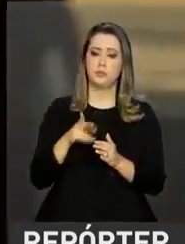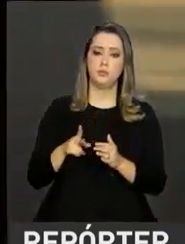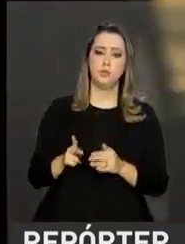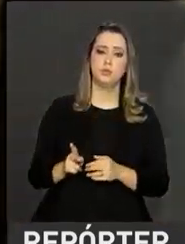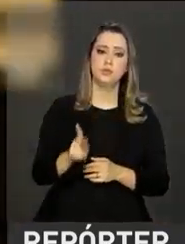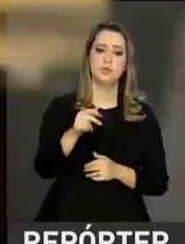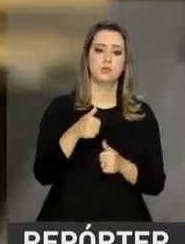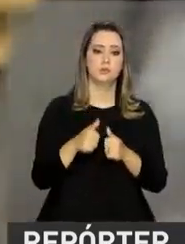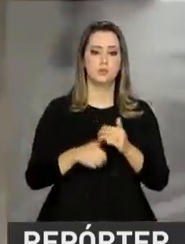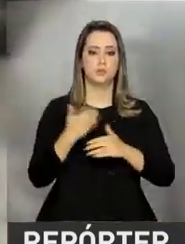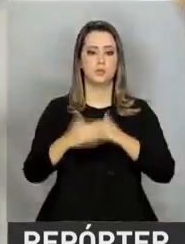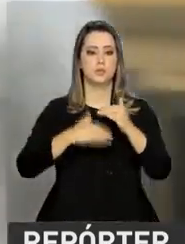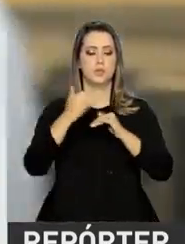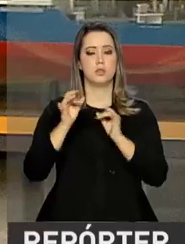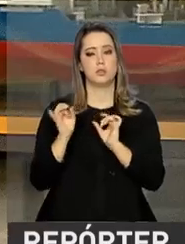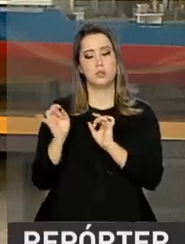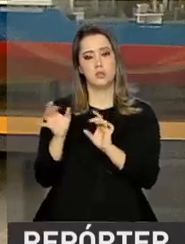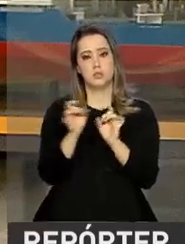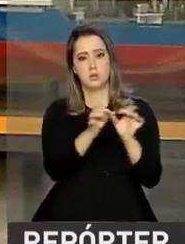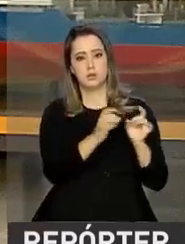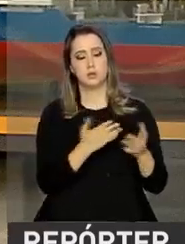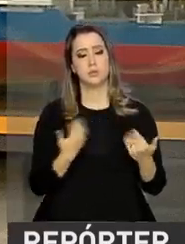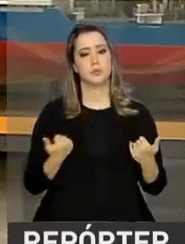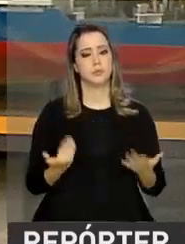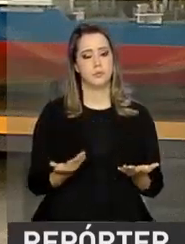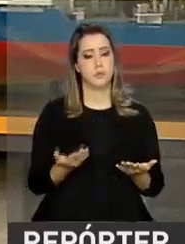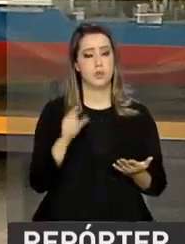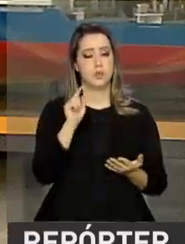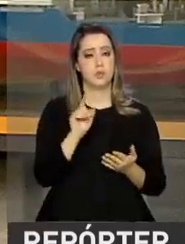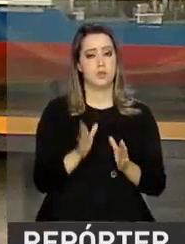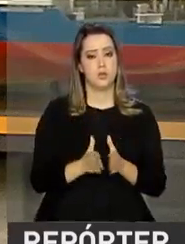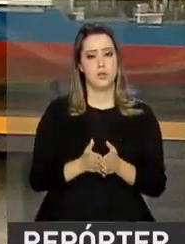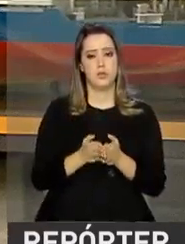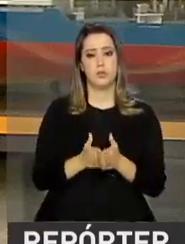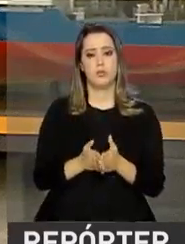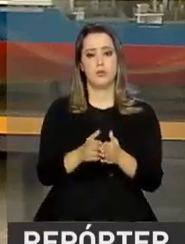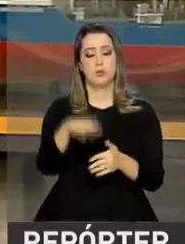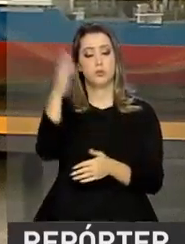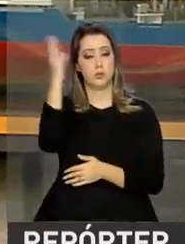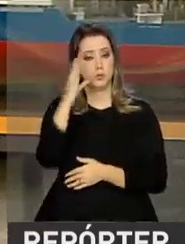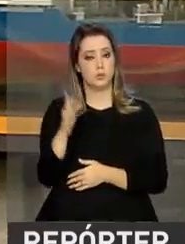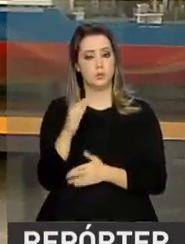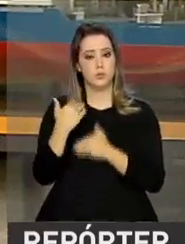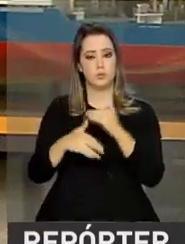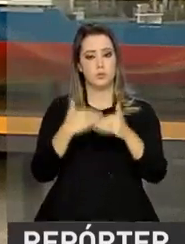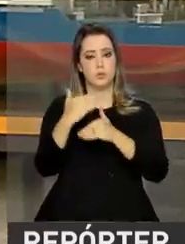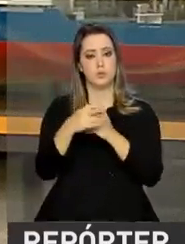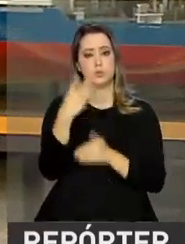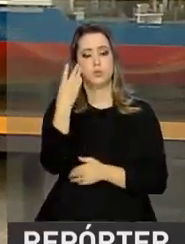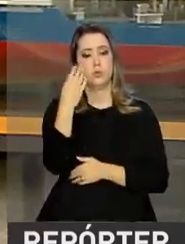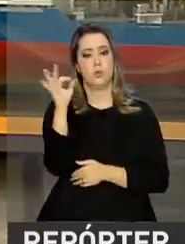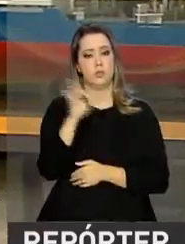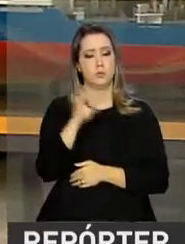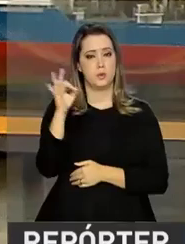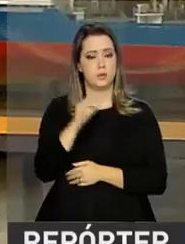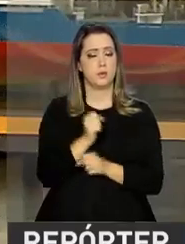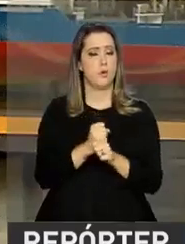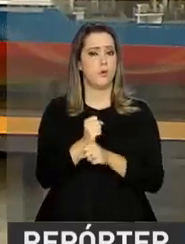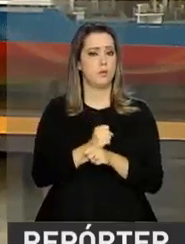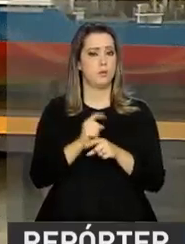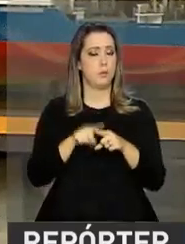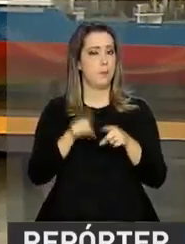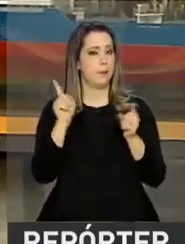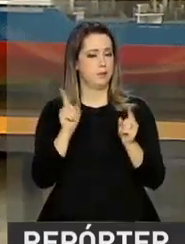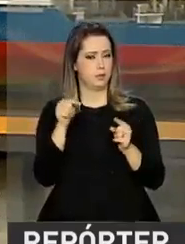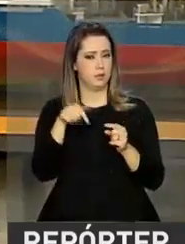crescendo na exportação habitualmente o setor portuário brasileiro cresce cerca de 4% ao ano mas